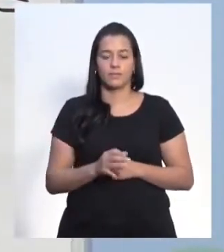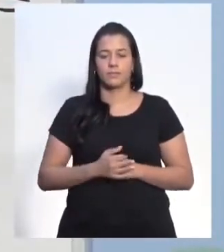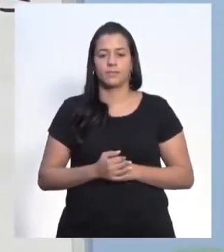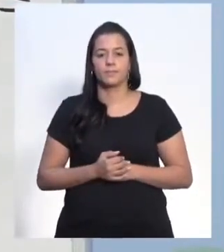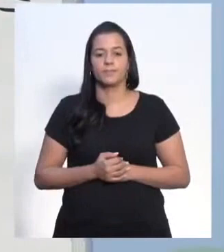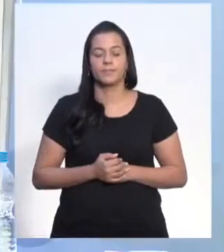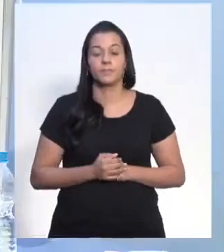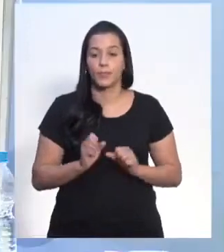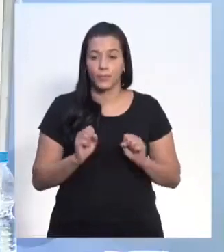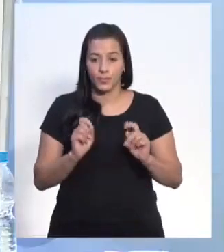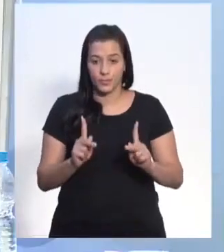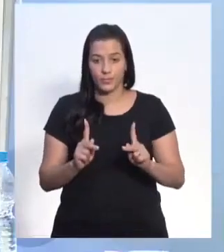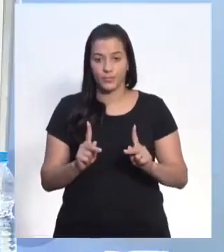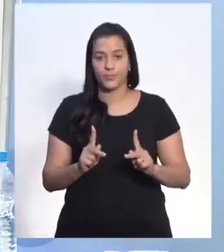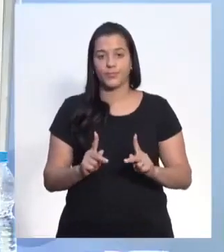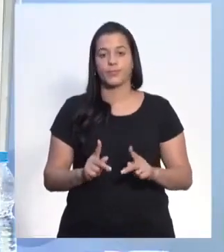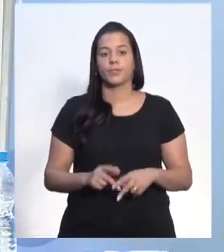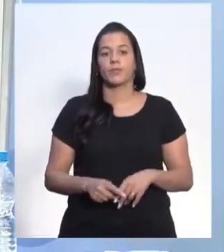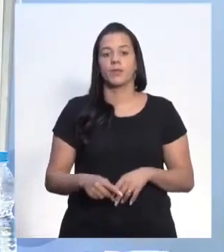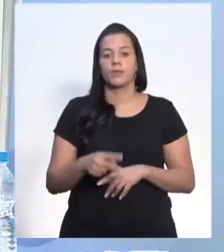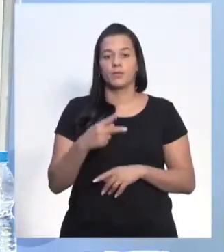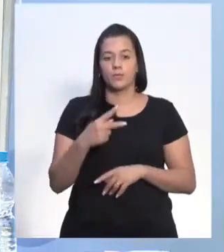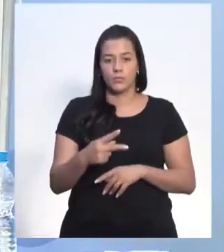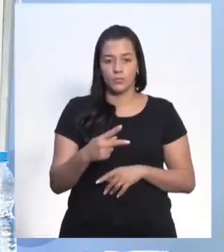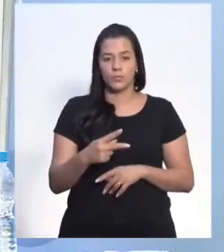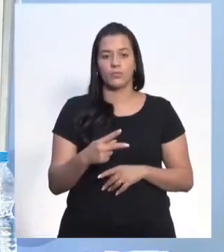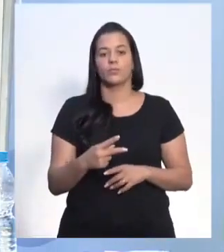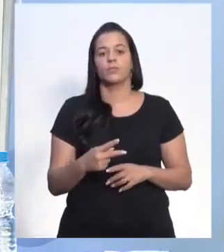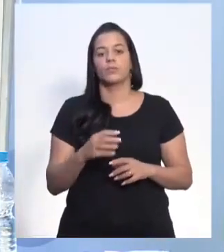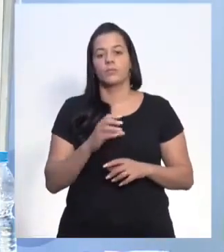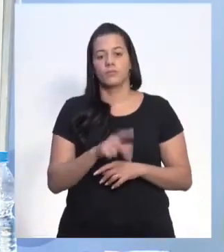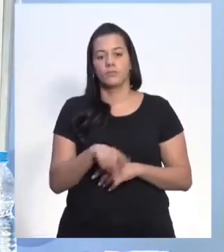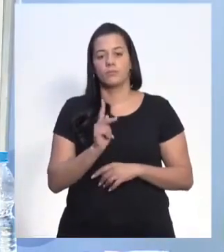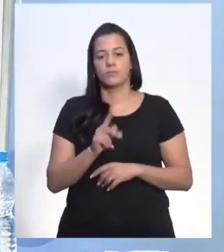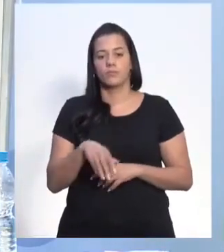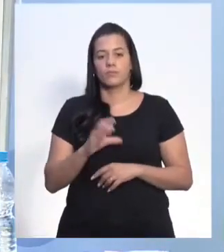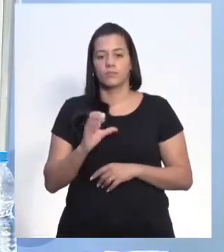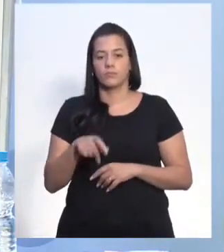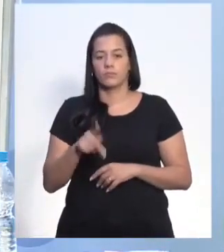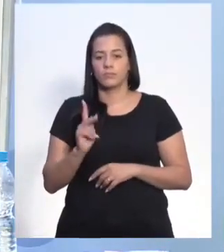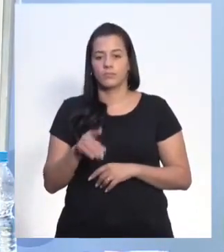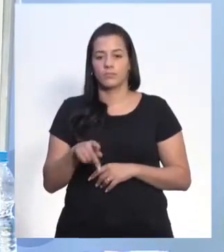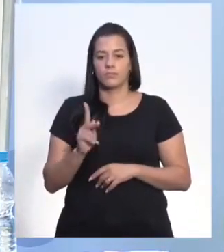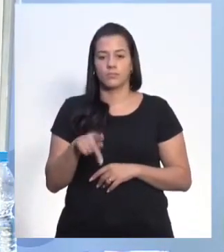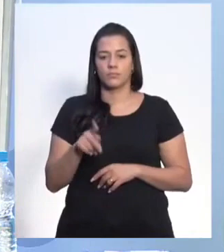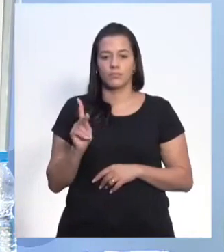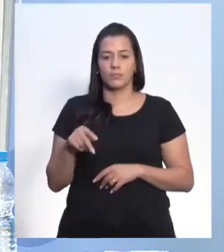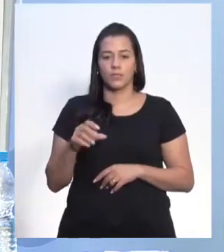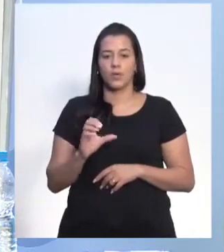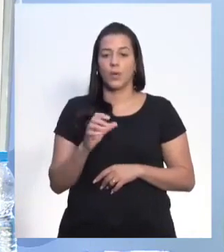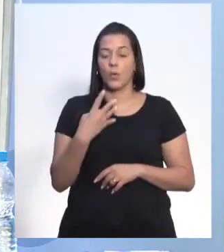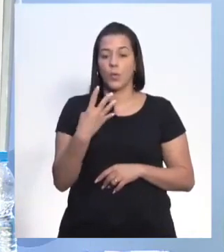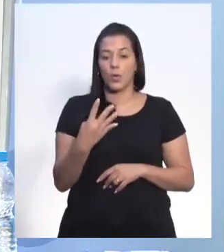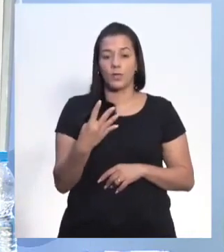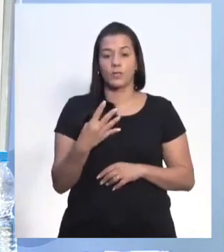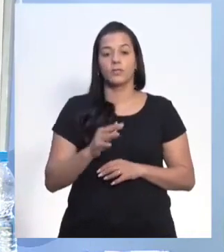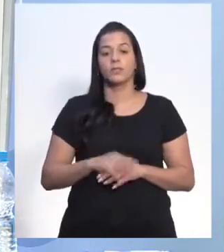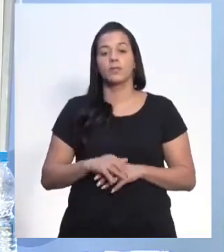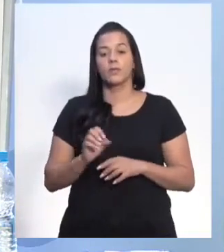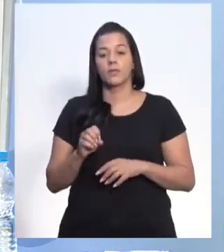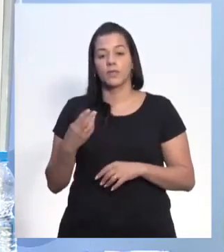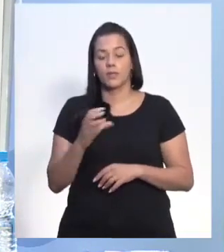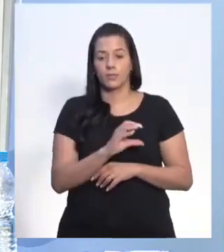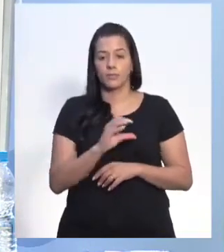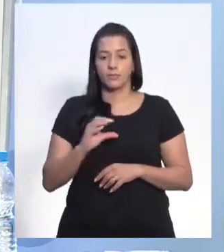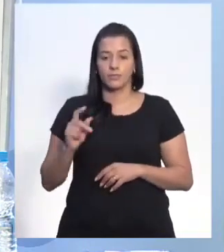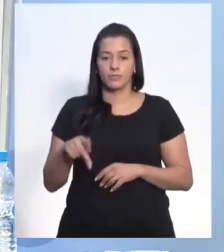50%. Ok? Então, duas moedas, cara a cara, coroa a coroa, cara a coroa, coroa a cara. Quatro opções. Queria uma de